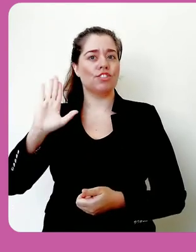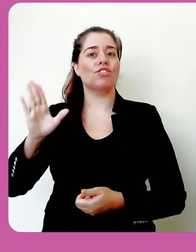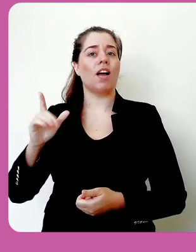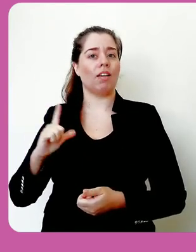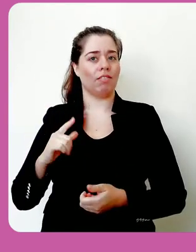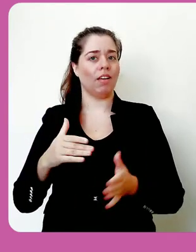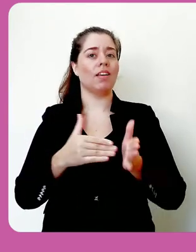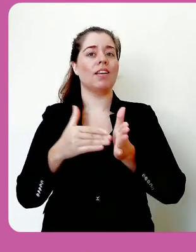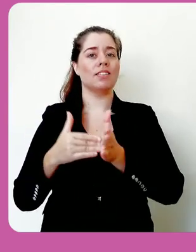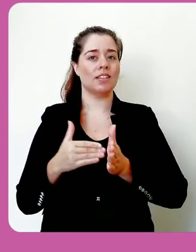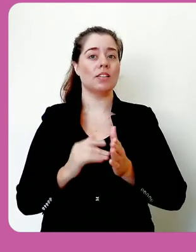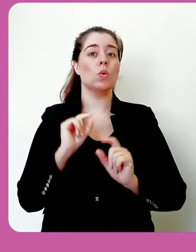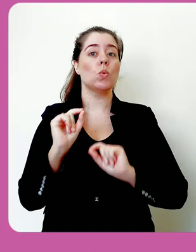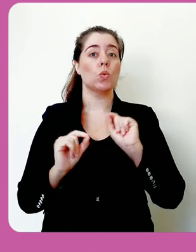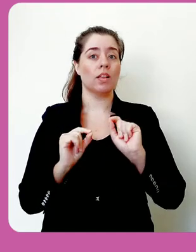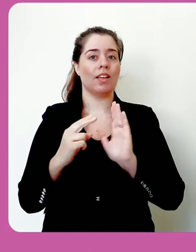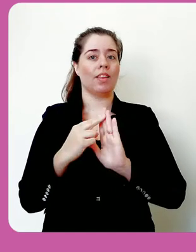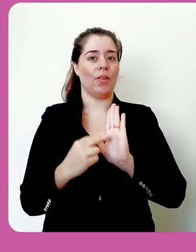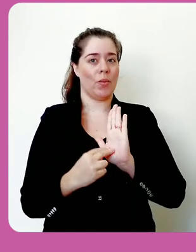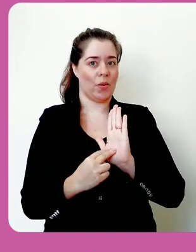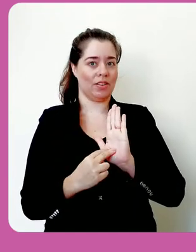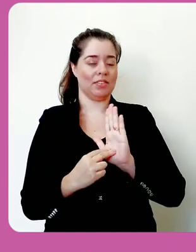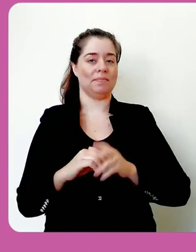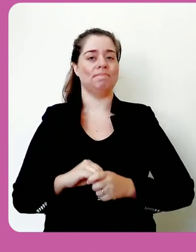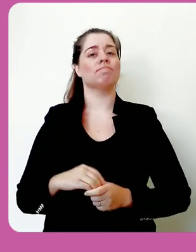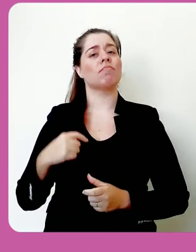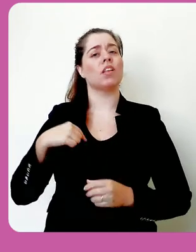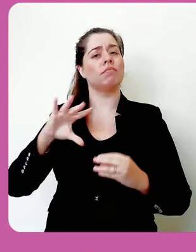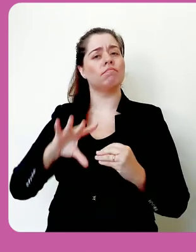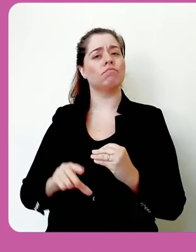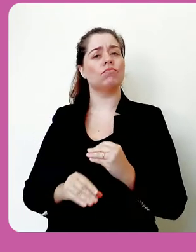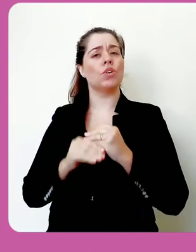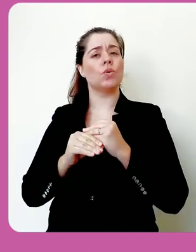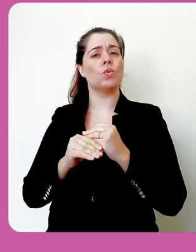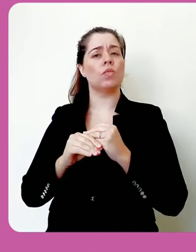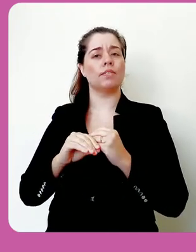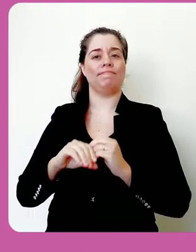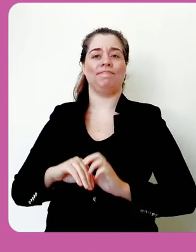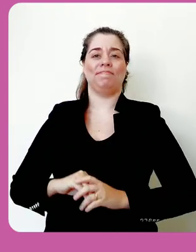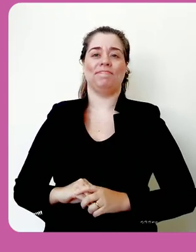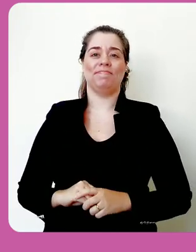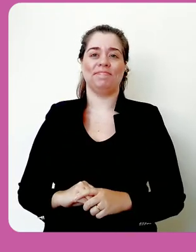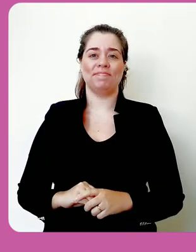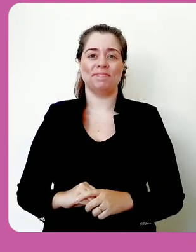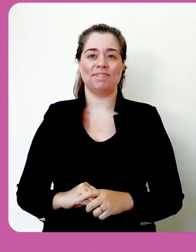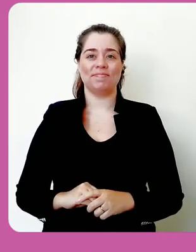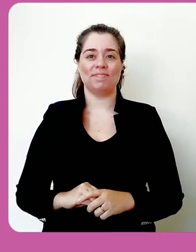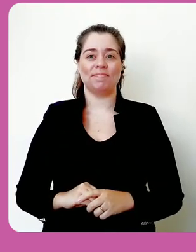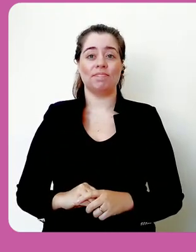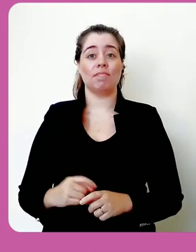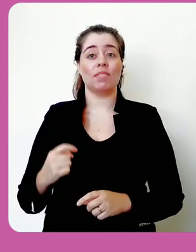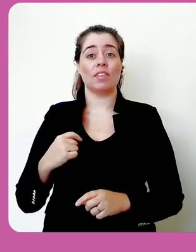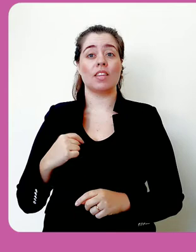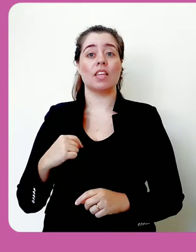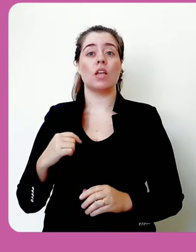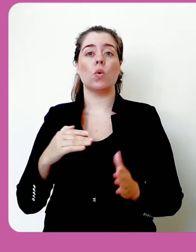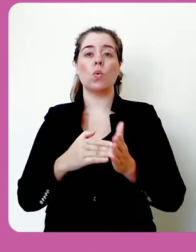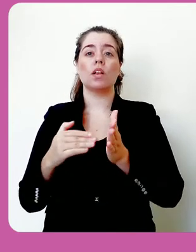Vejam que essa atividade já tem uma restrição a uma nota. Eu vou incluir outra